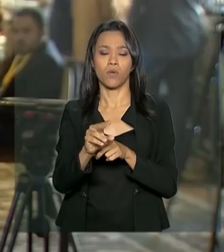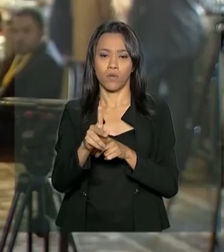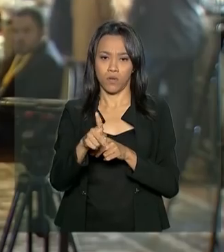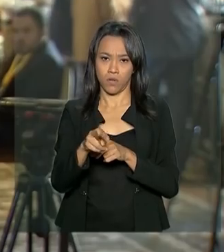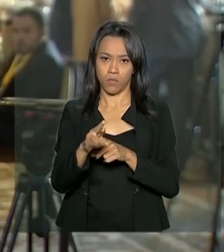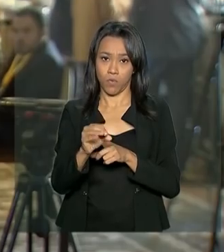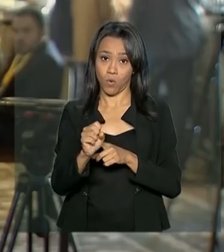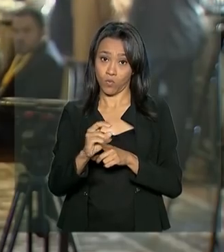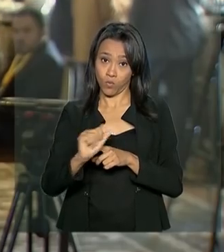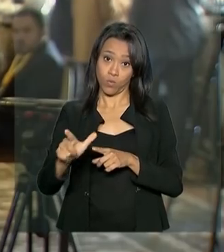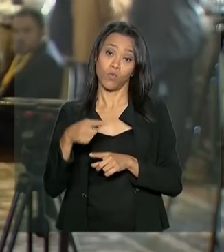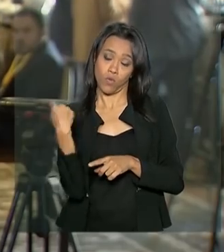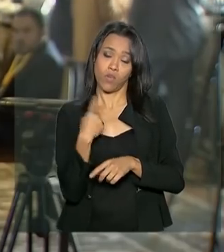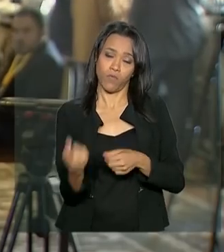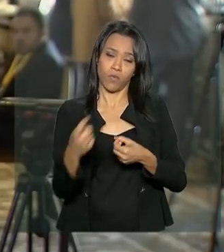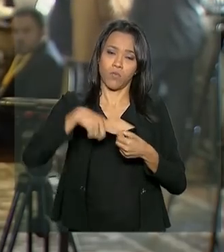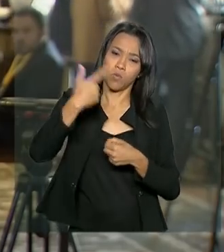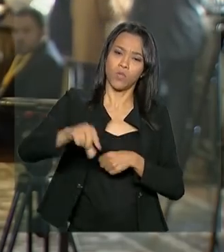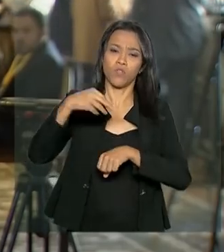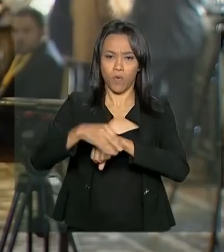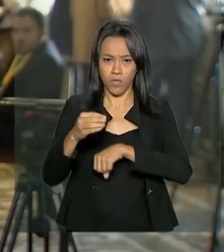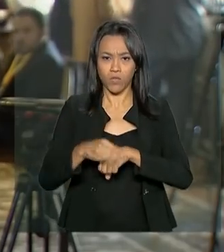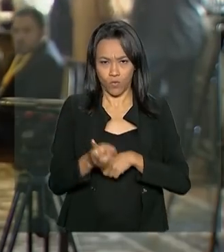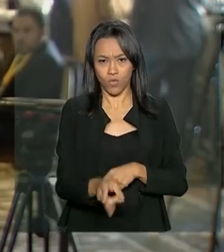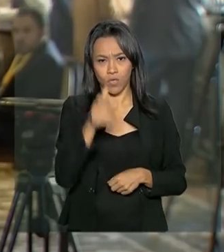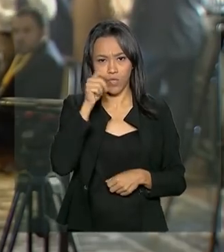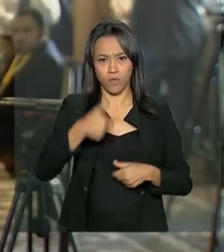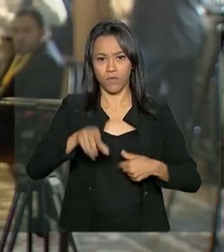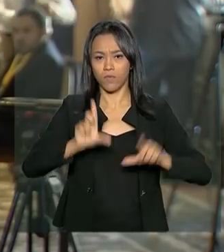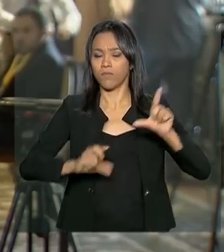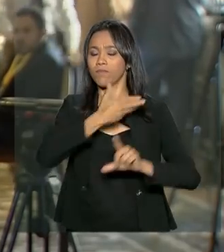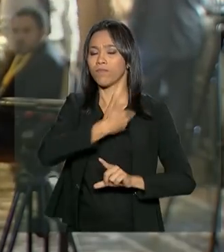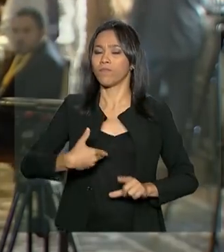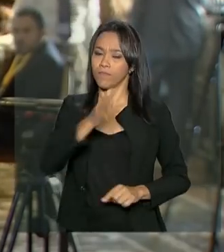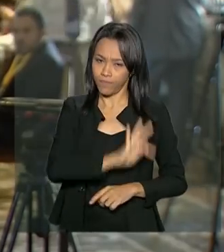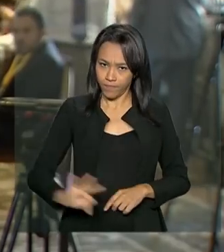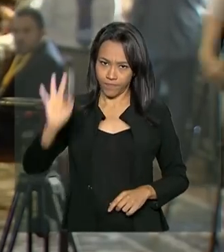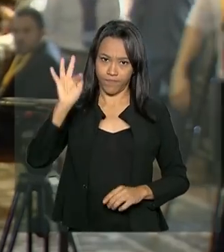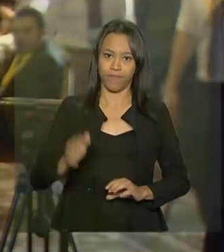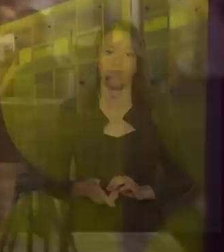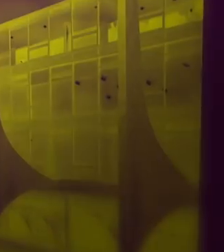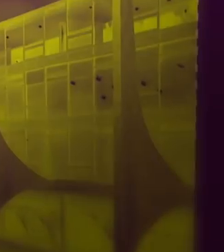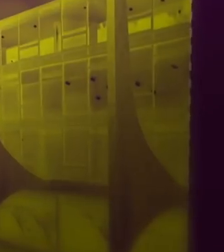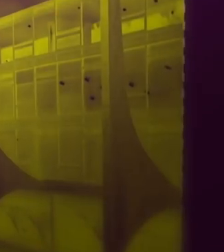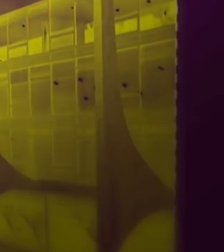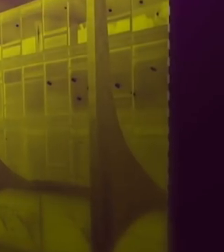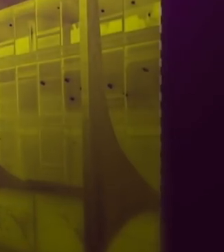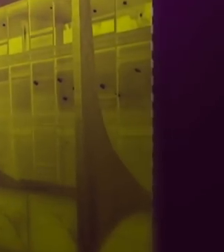momento com outras informações. Você continua na NBR, a TV do Governo Federal.